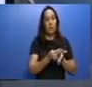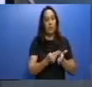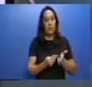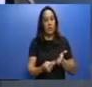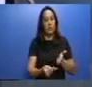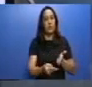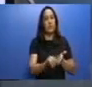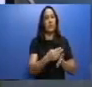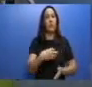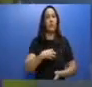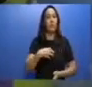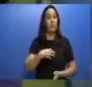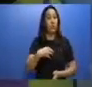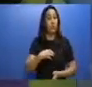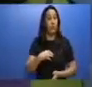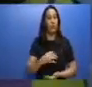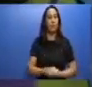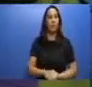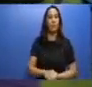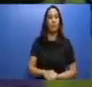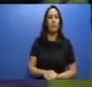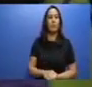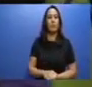mudando? Capricha, tá, pessoal?